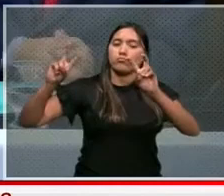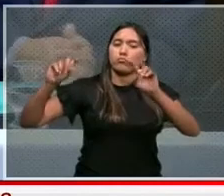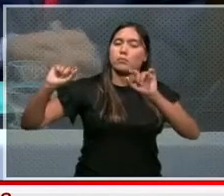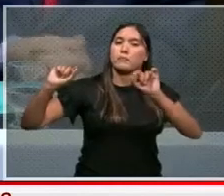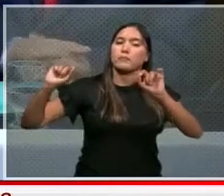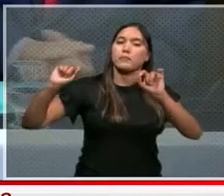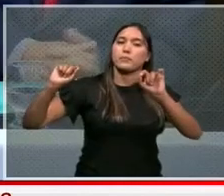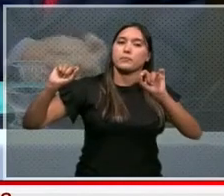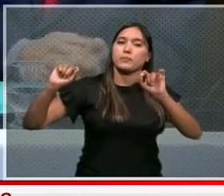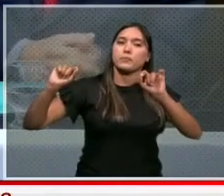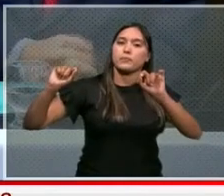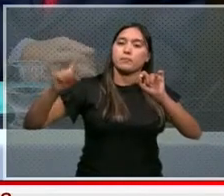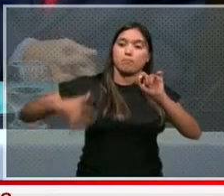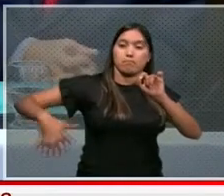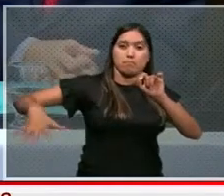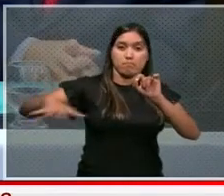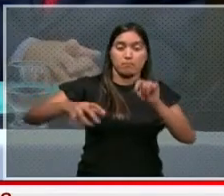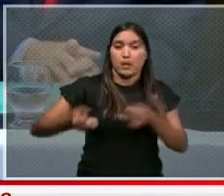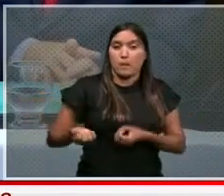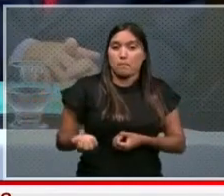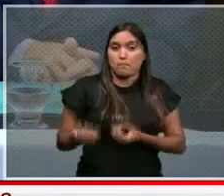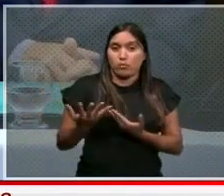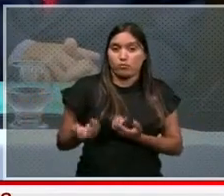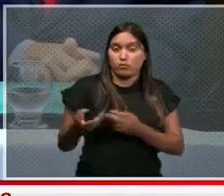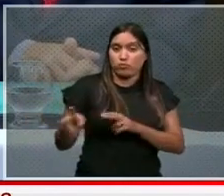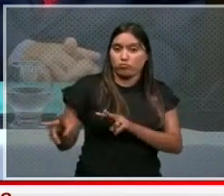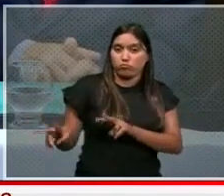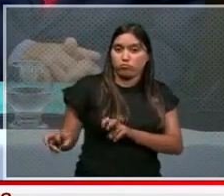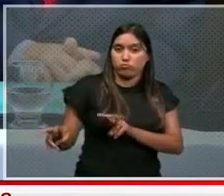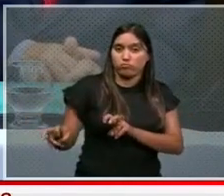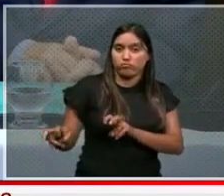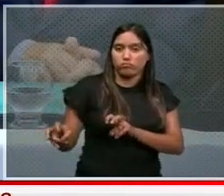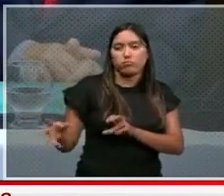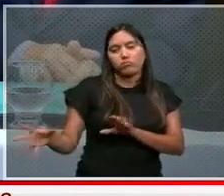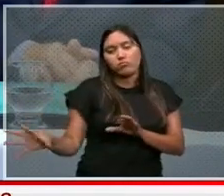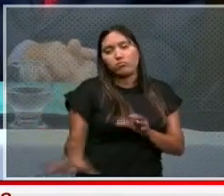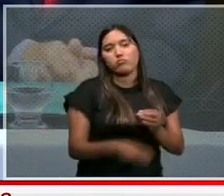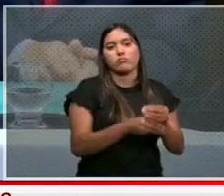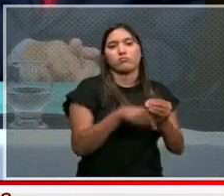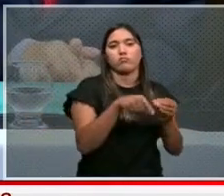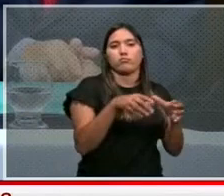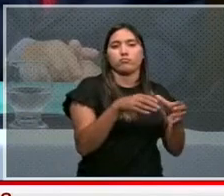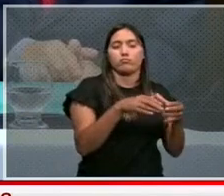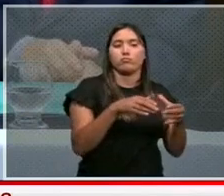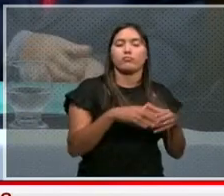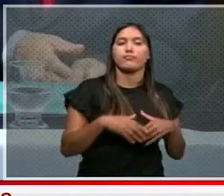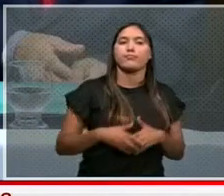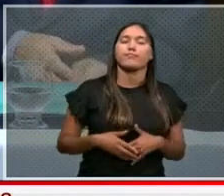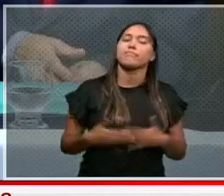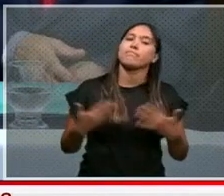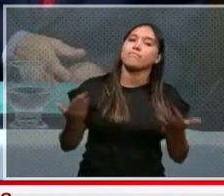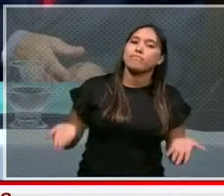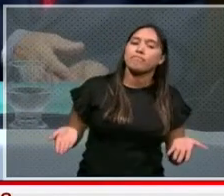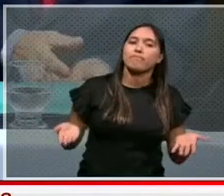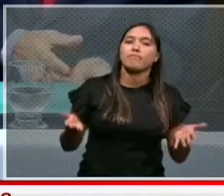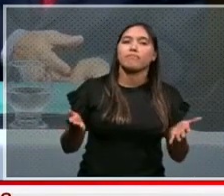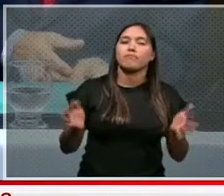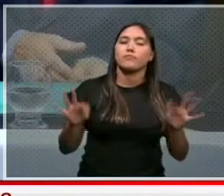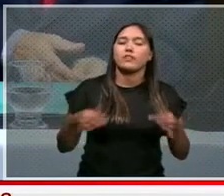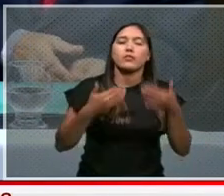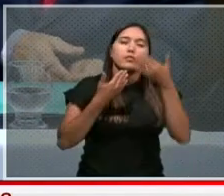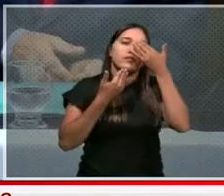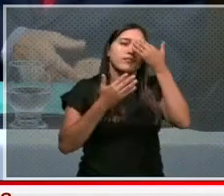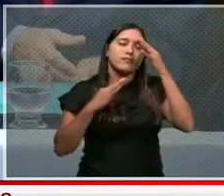relacionadas com estes setores está nessa frente parlamentar Tá e por último